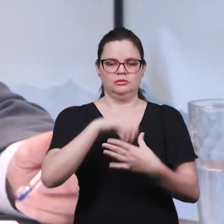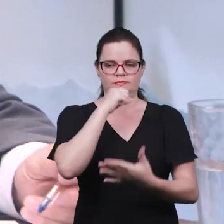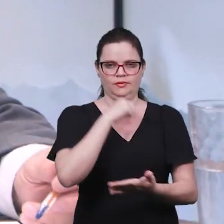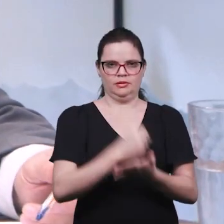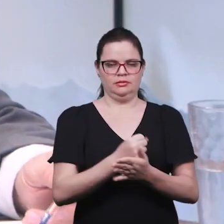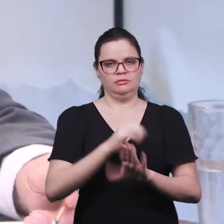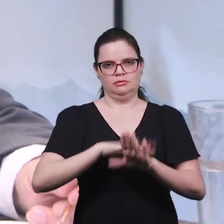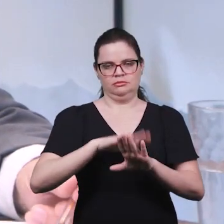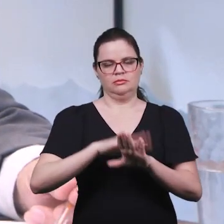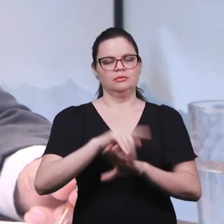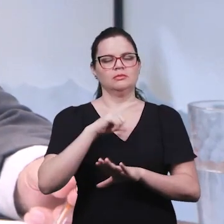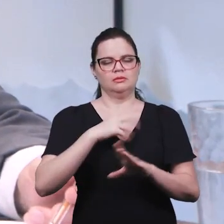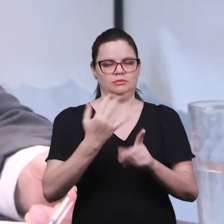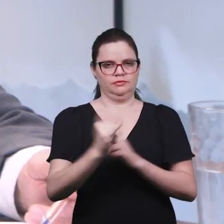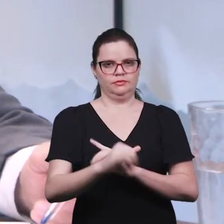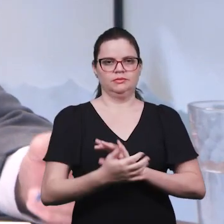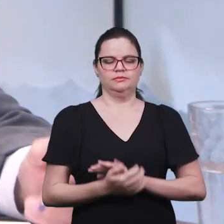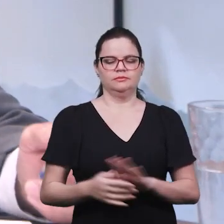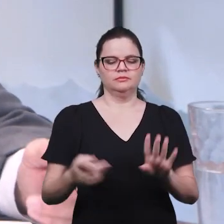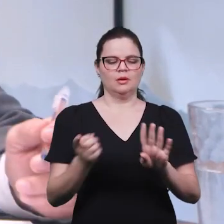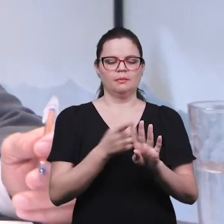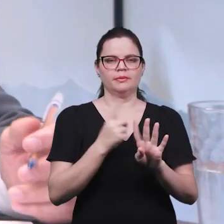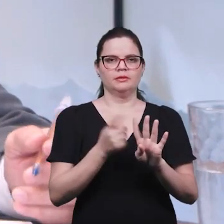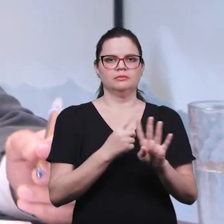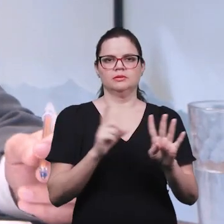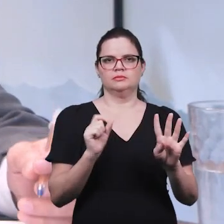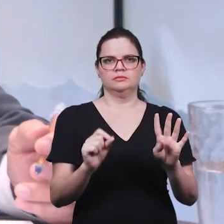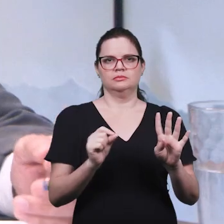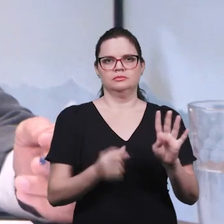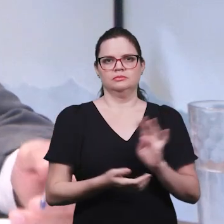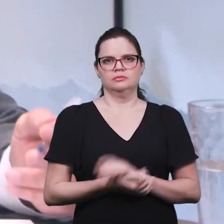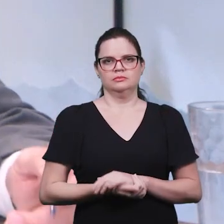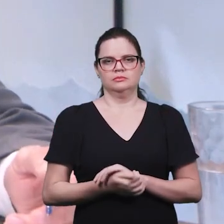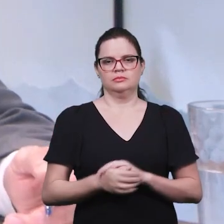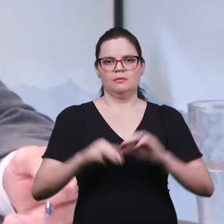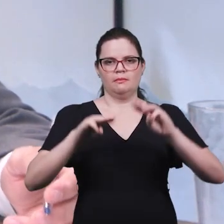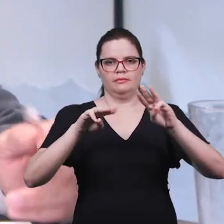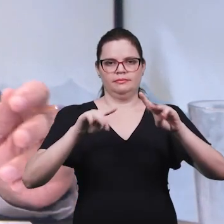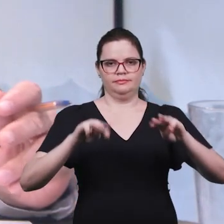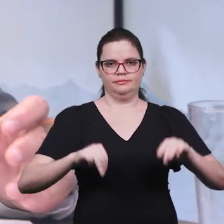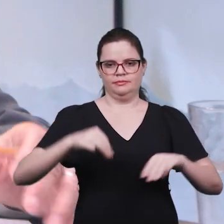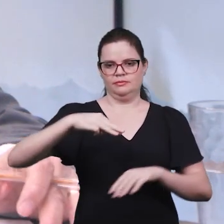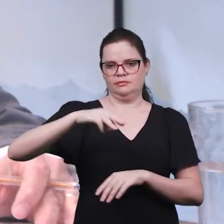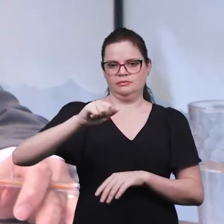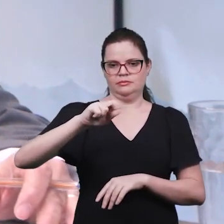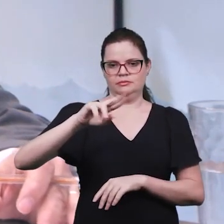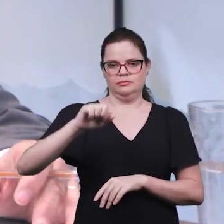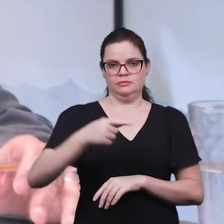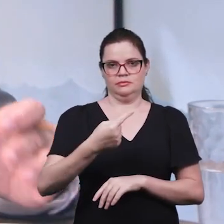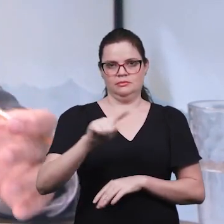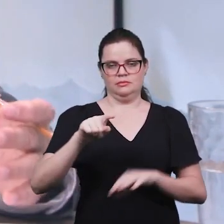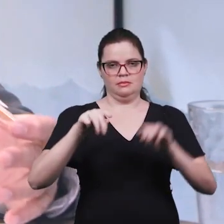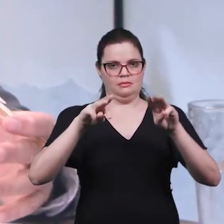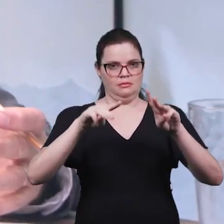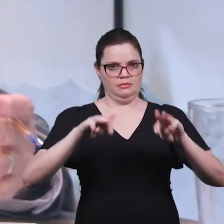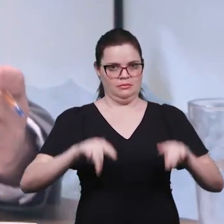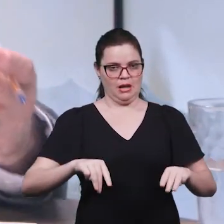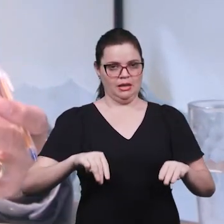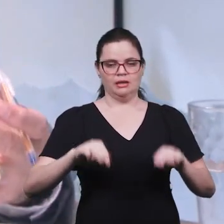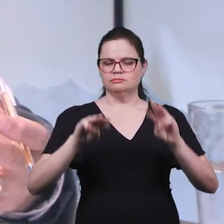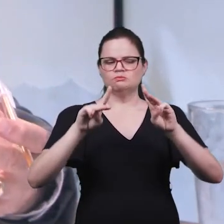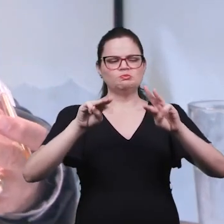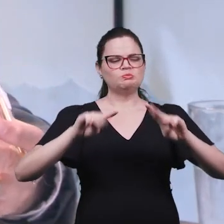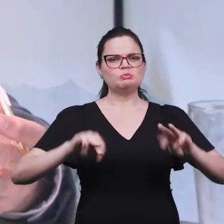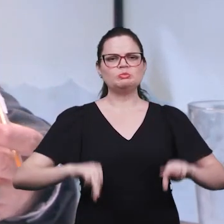do Senhor Jesus. Então, o primeiro elemento que nós separamos aqui fala do maná. Então, o que era o maná? O